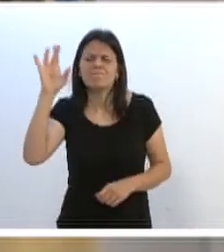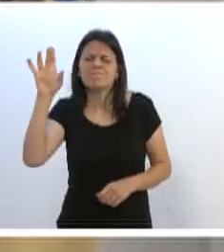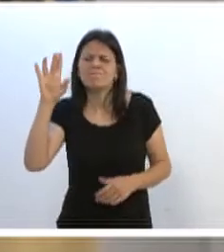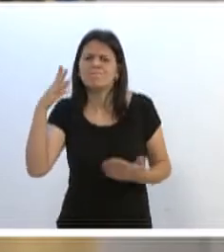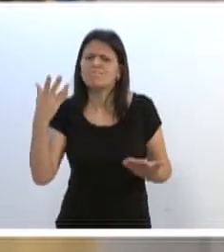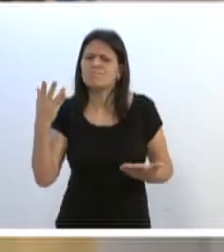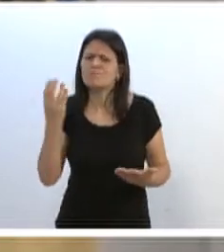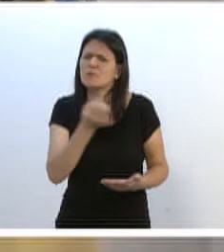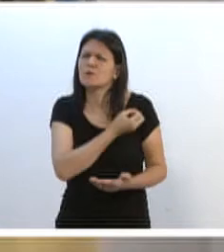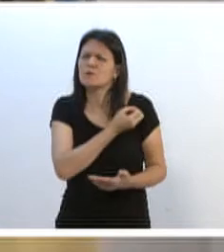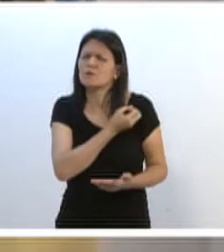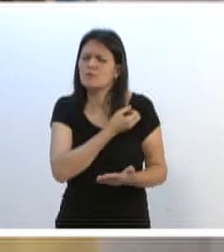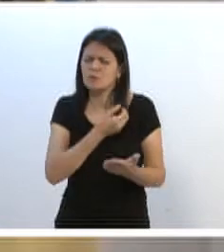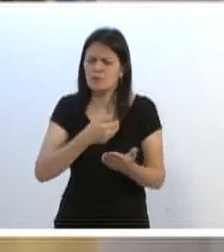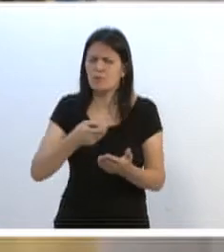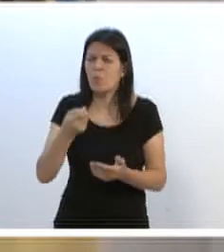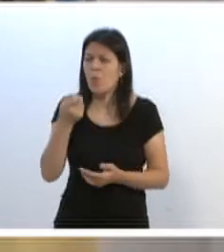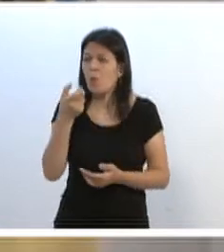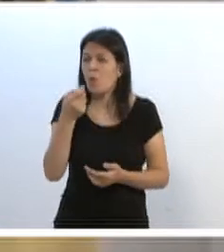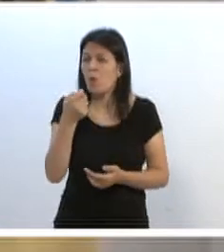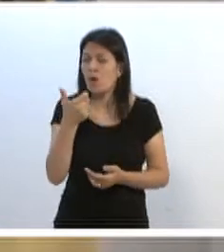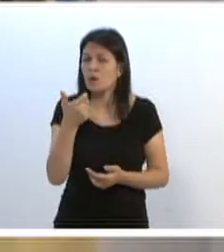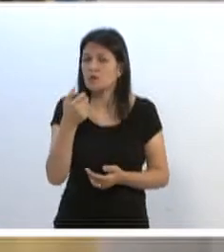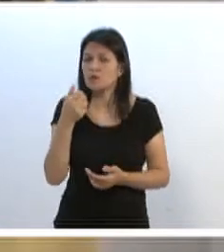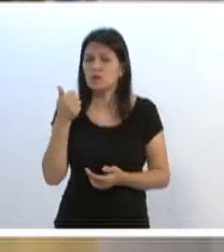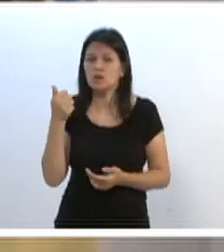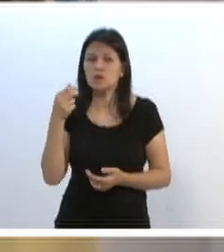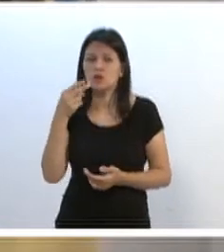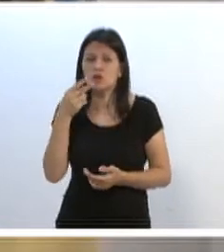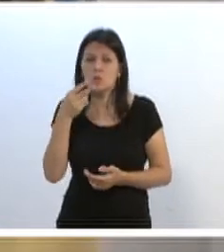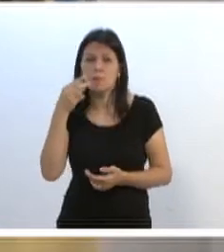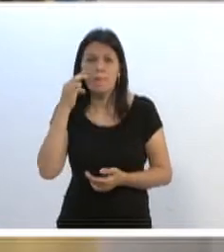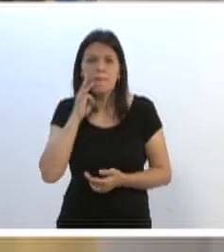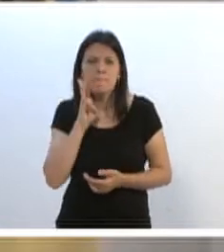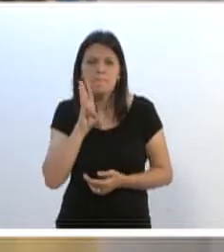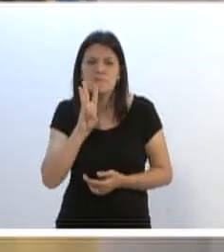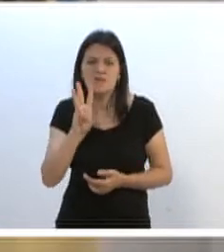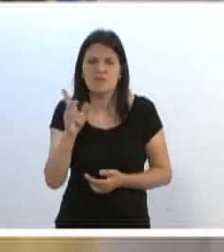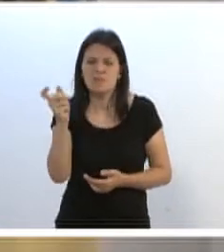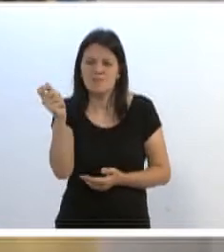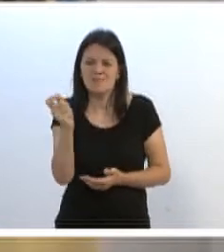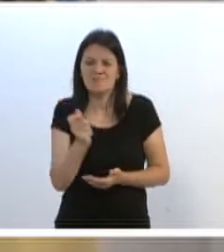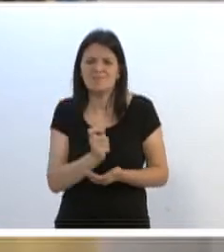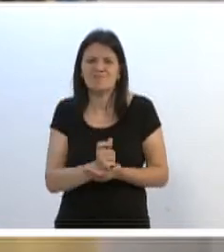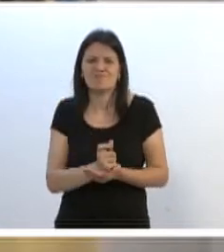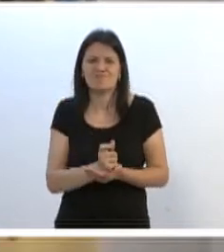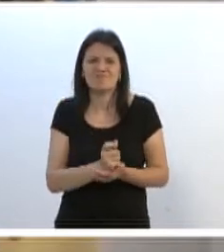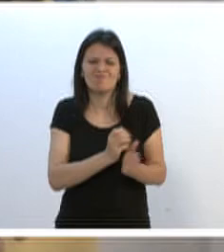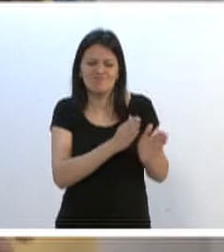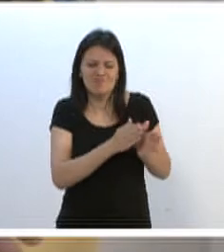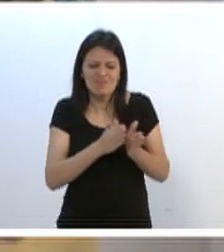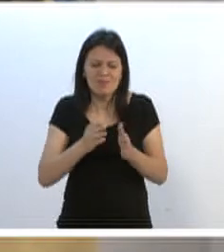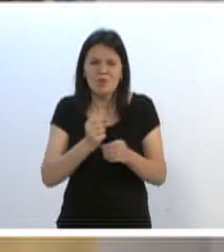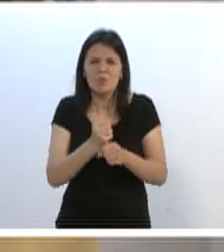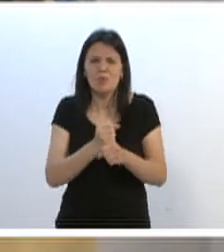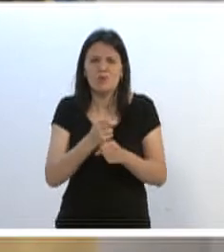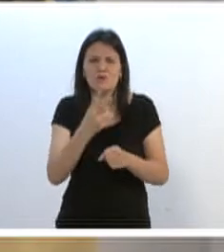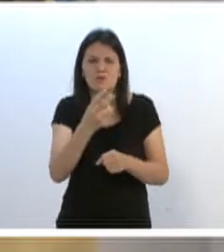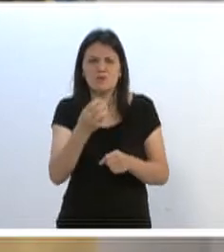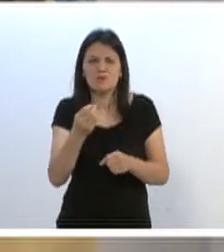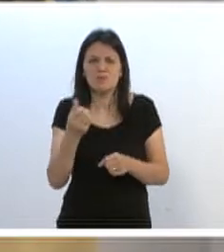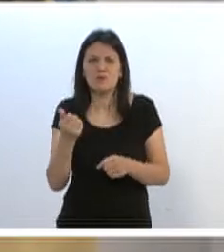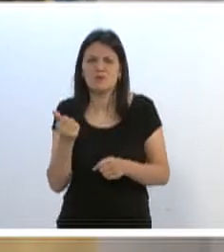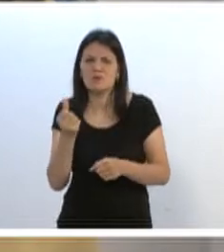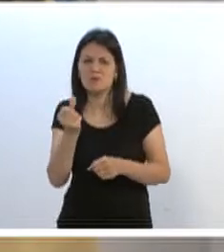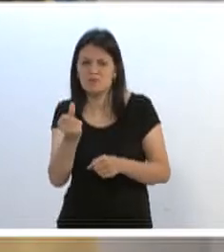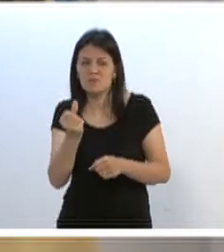esses números de quase 12 milhões de arrecadação durante o ano de 2016, tem